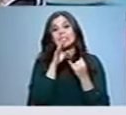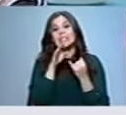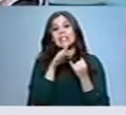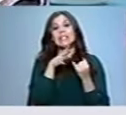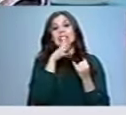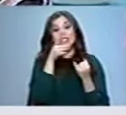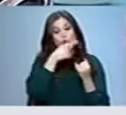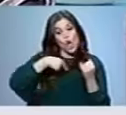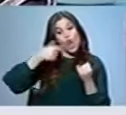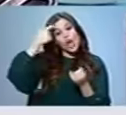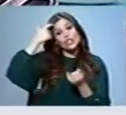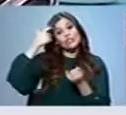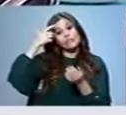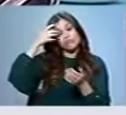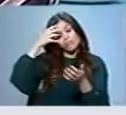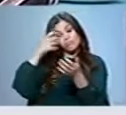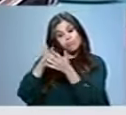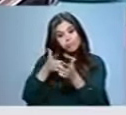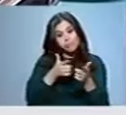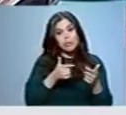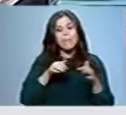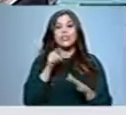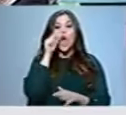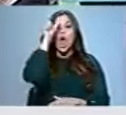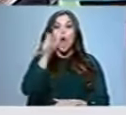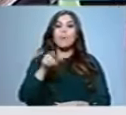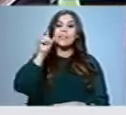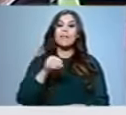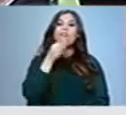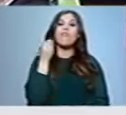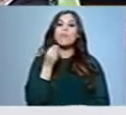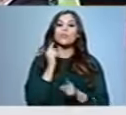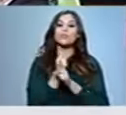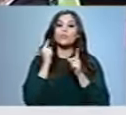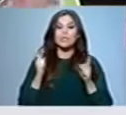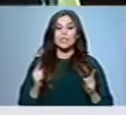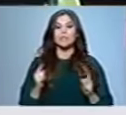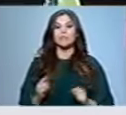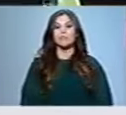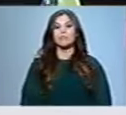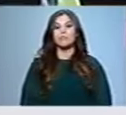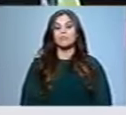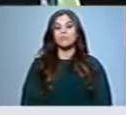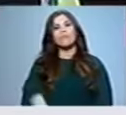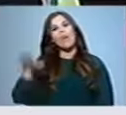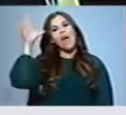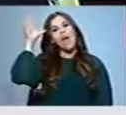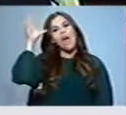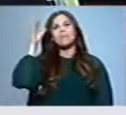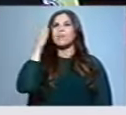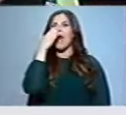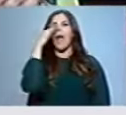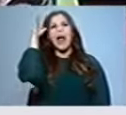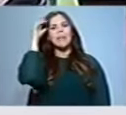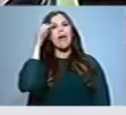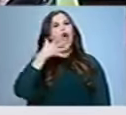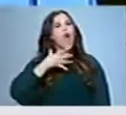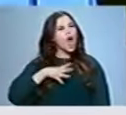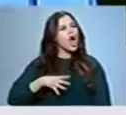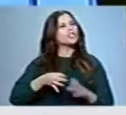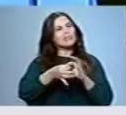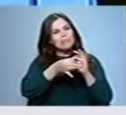Sim. Também alguns. No entanto, o homem também é conhecido por ser um animal que gosta de criar raízes,